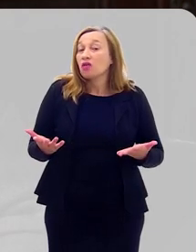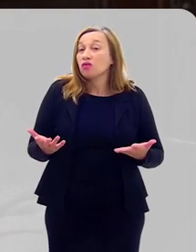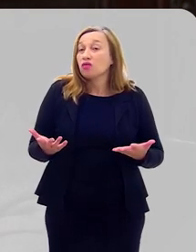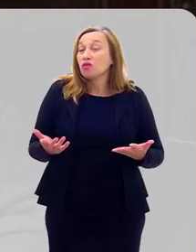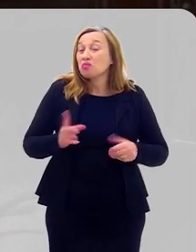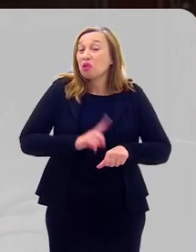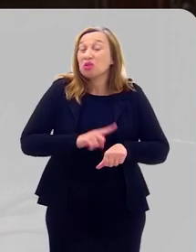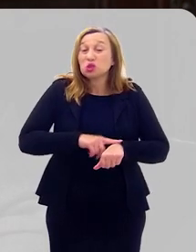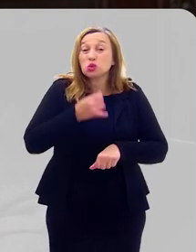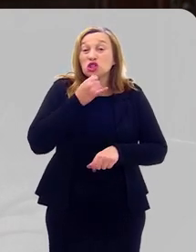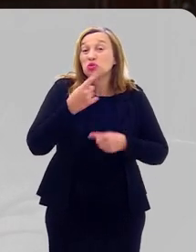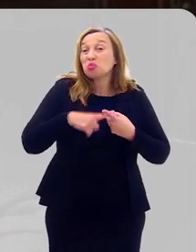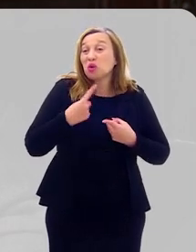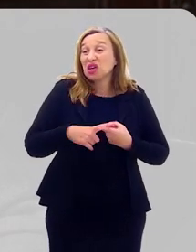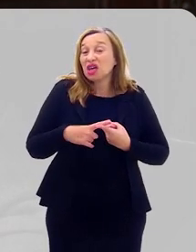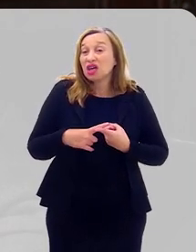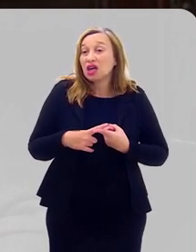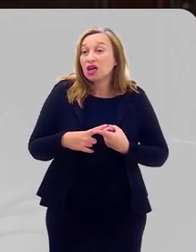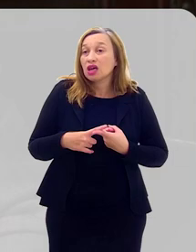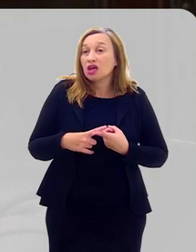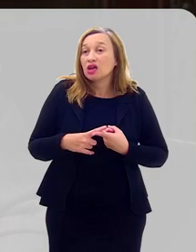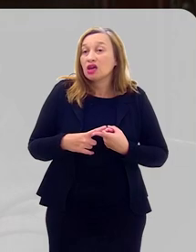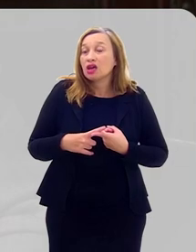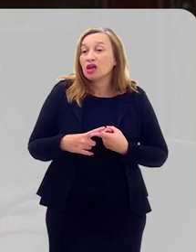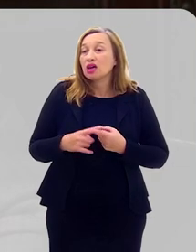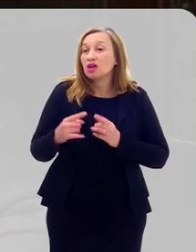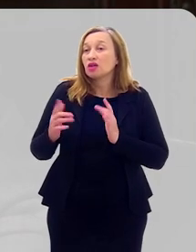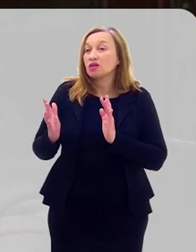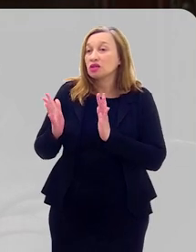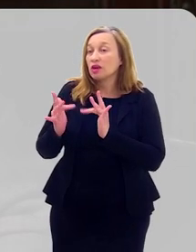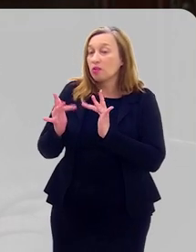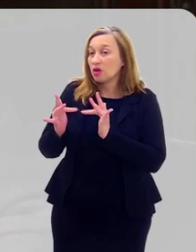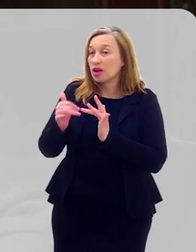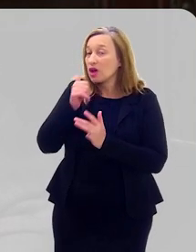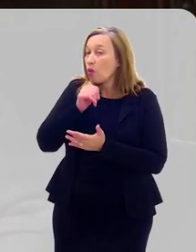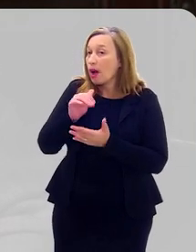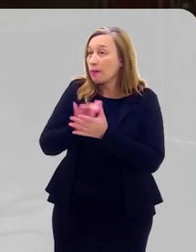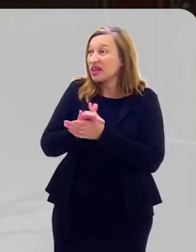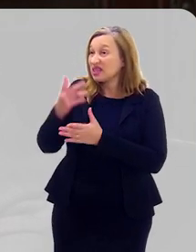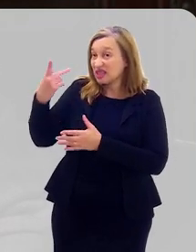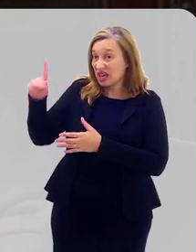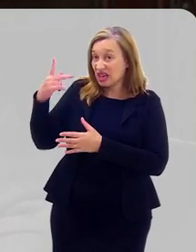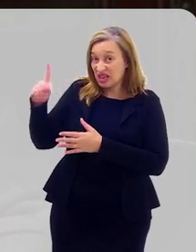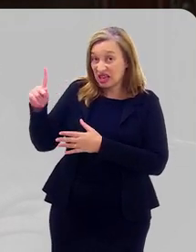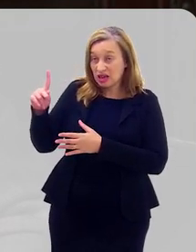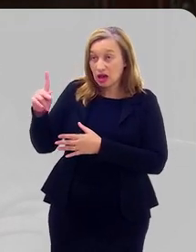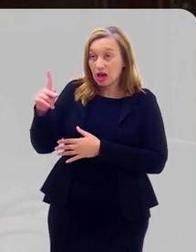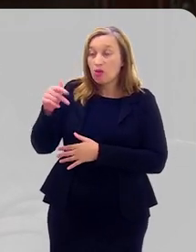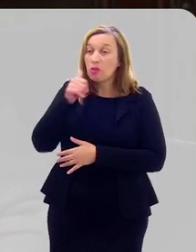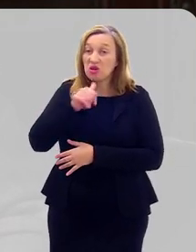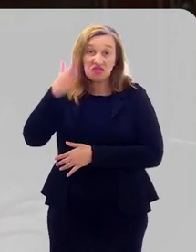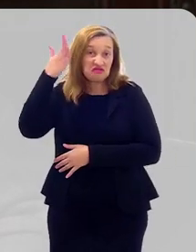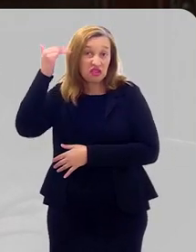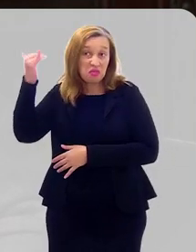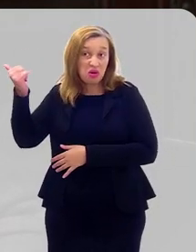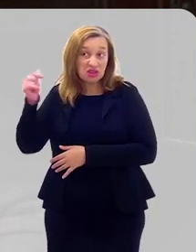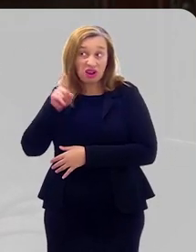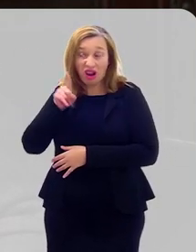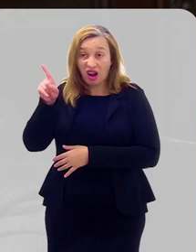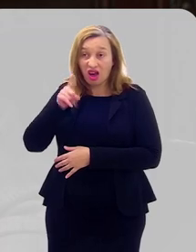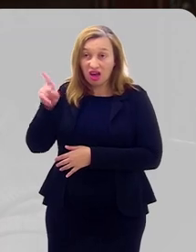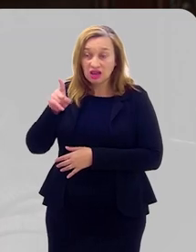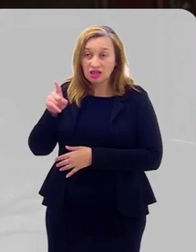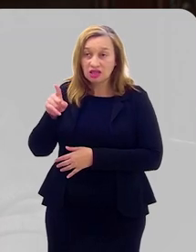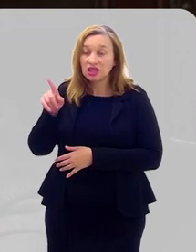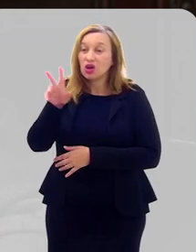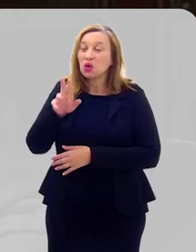uma situação assim terrível, porque eu tive um relacionamento com a mãe dele, que era uma bailarina da Off-Broadway. E...